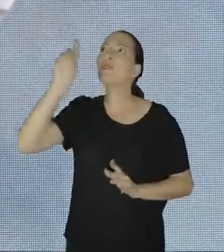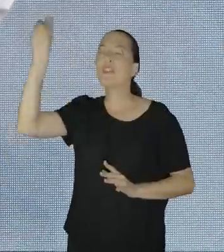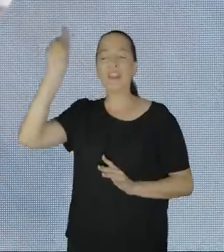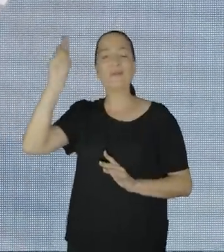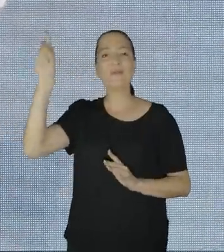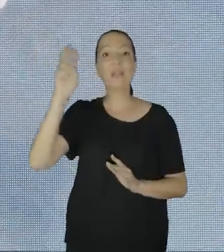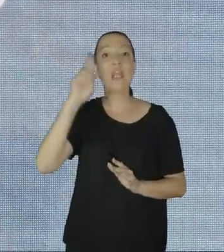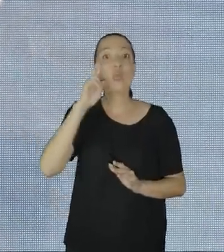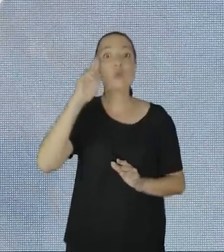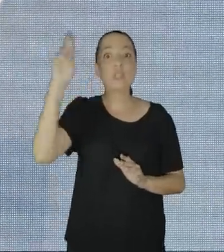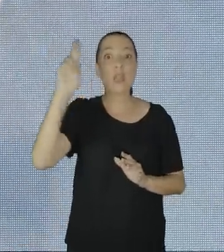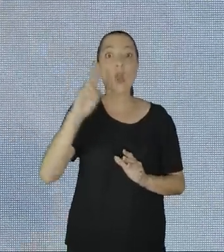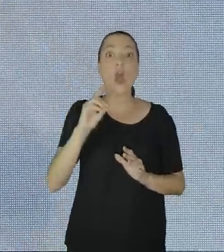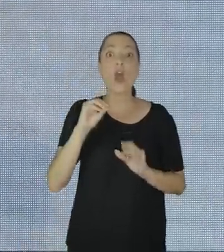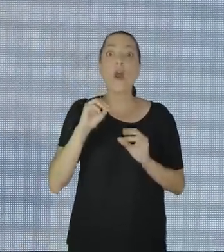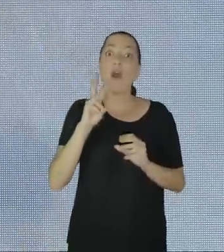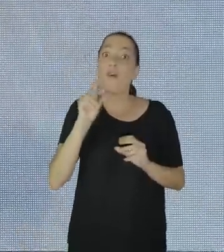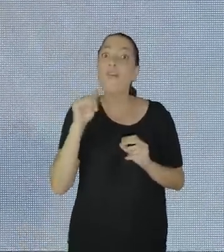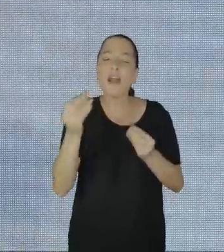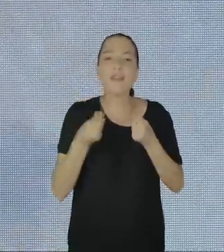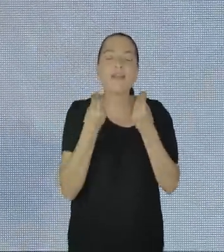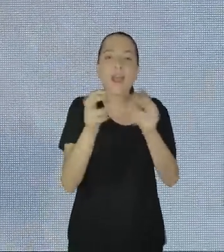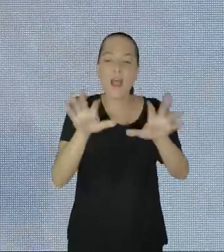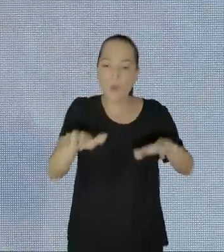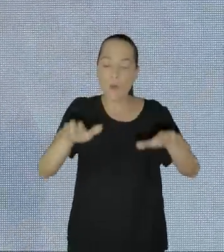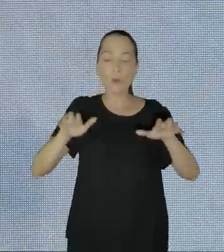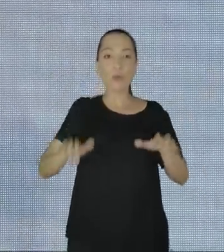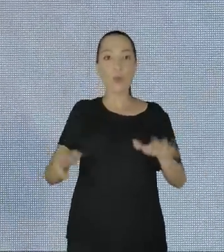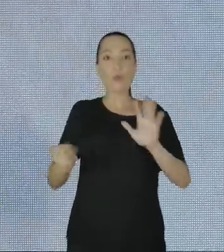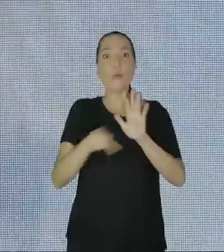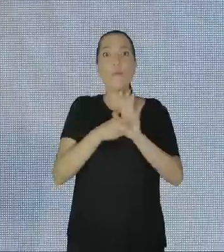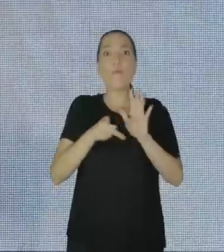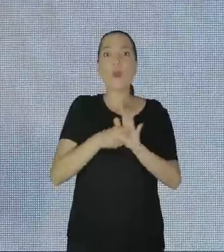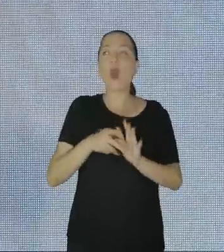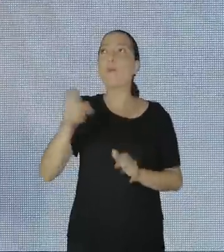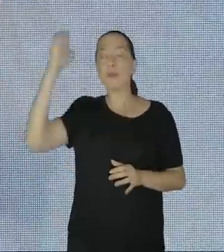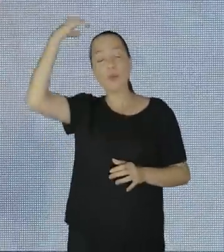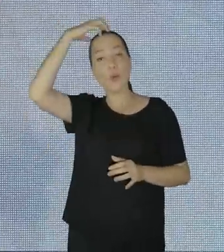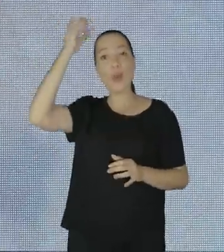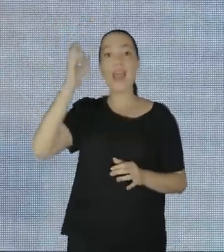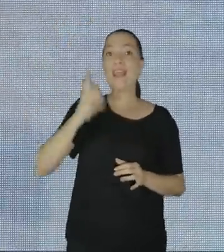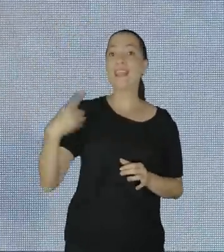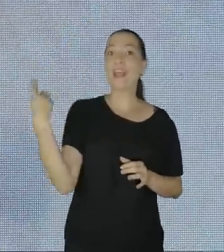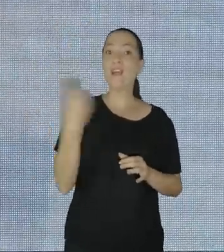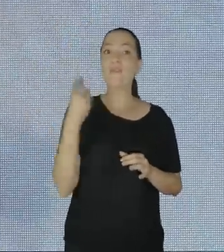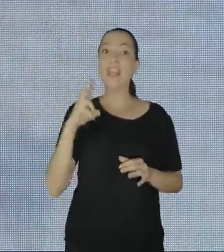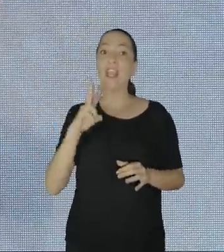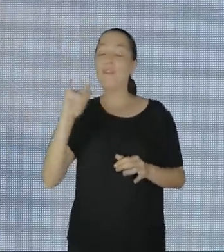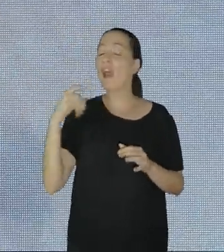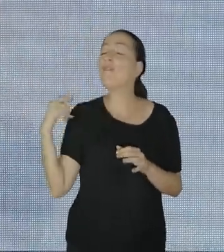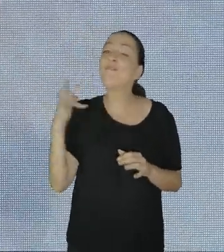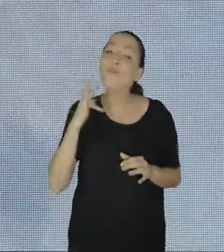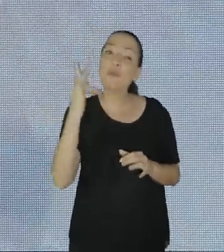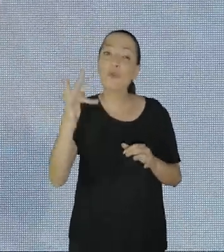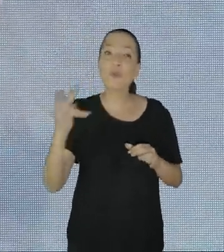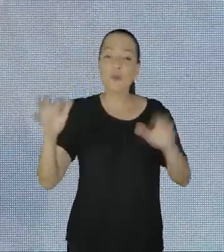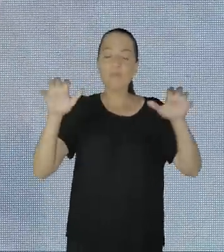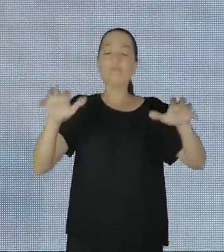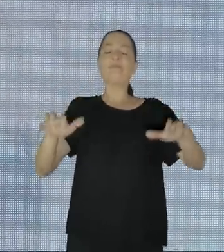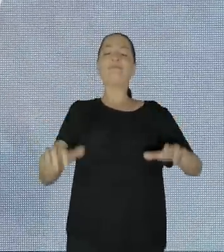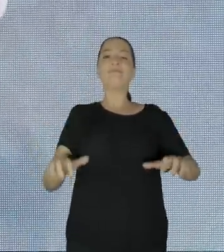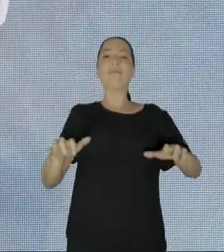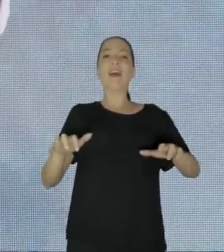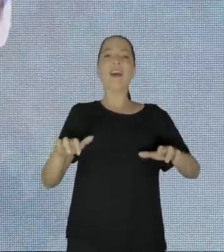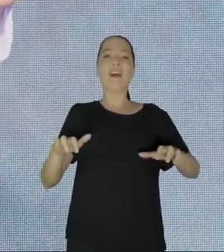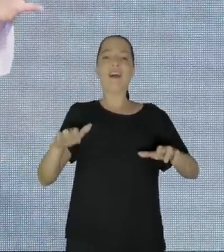Deus lhe dará o trono do teu pai Davi, e ele reinará no futuro sobre a casa de Jacó, e o teu reino